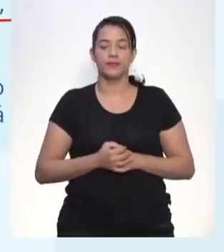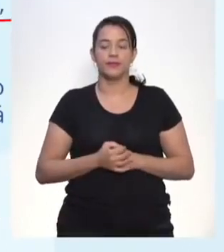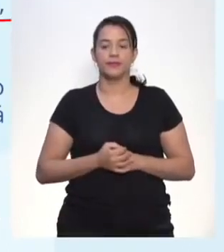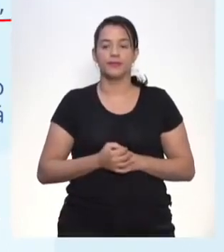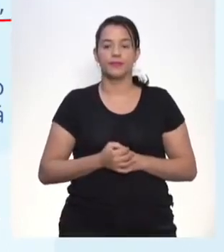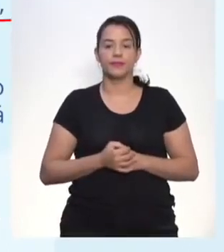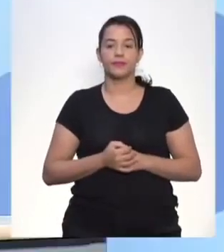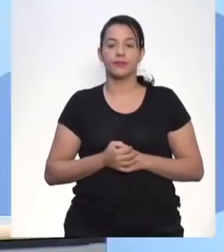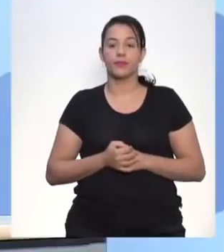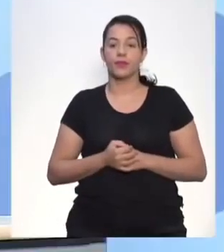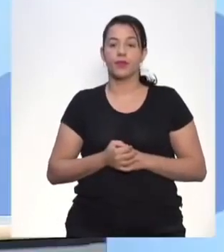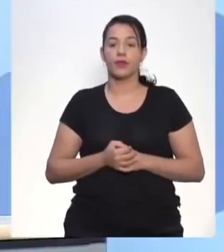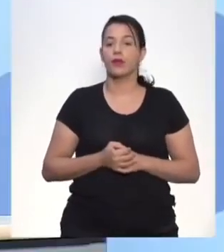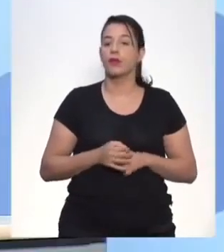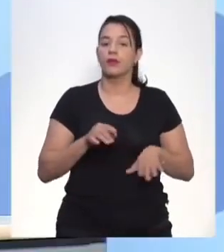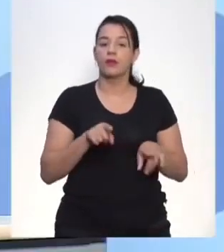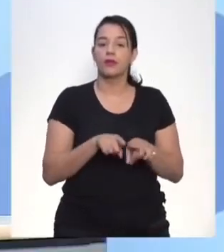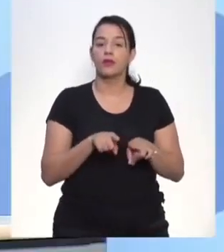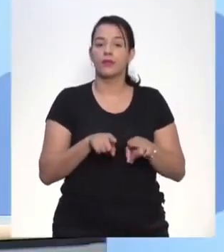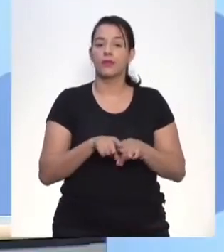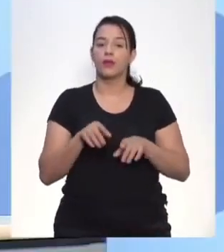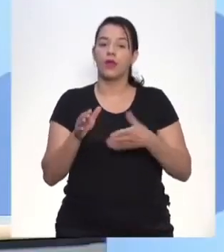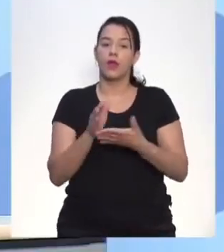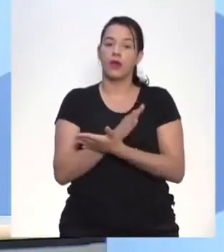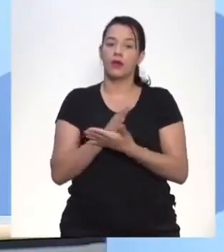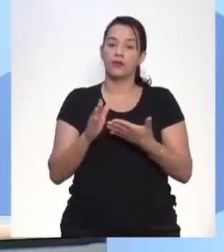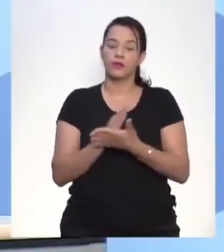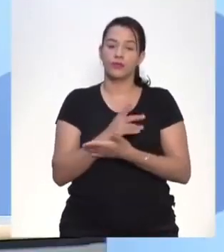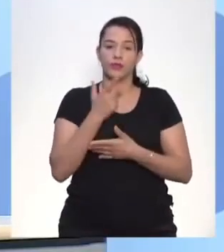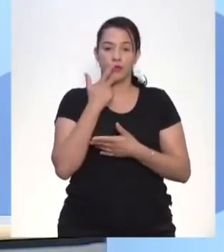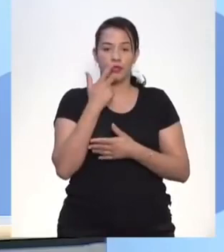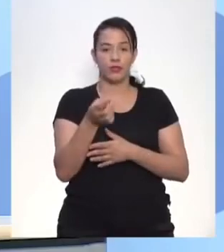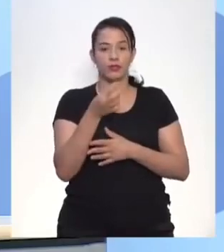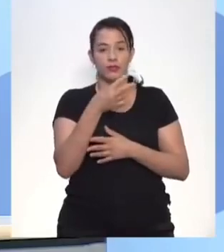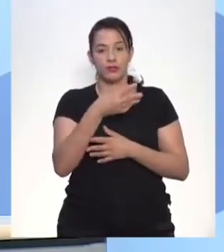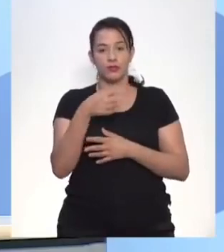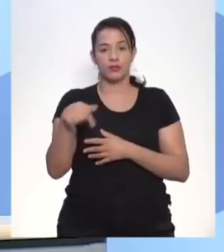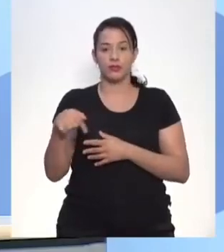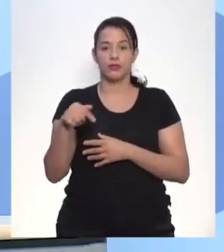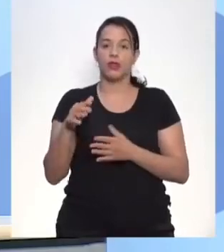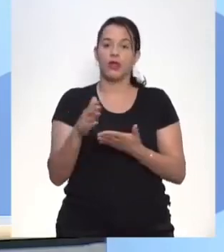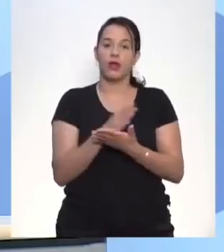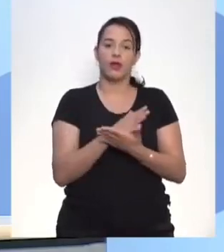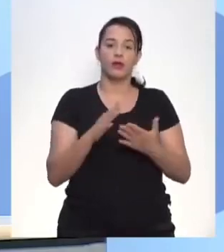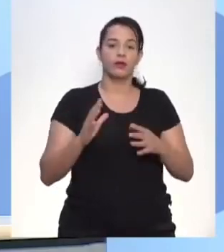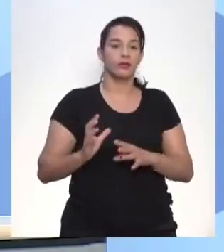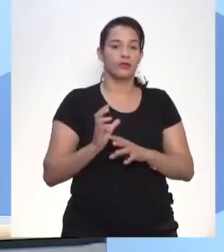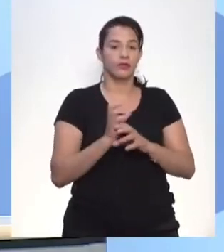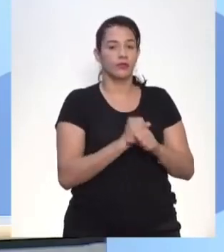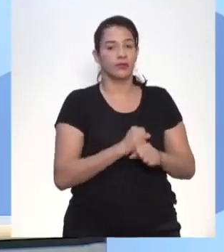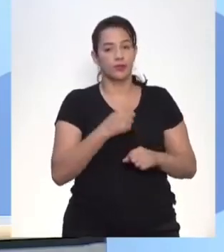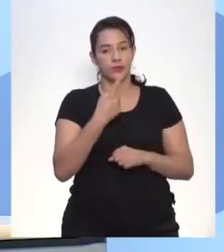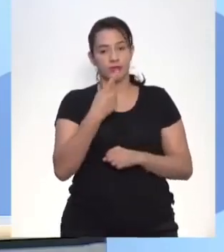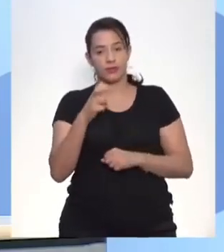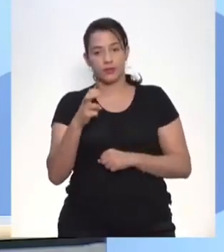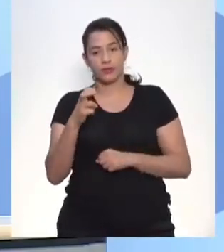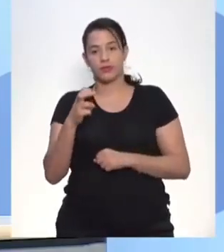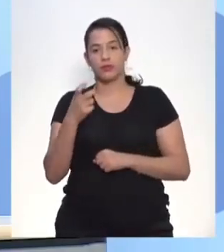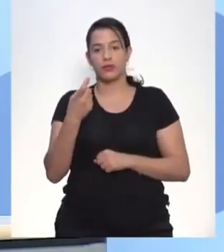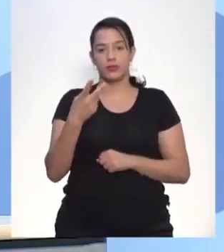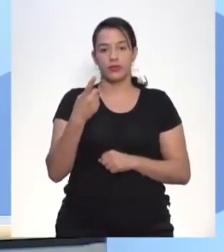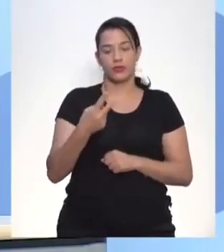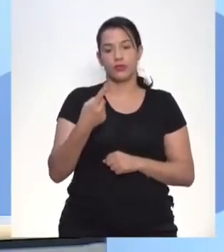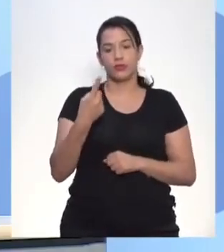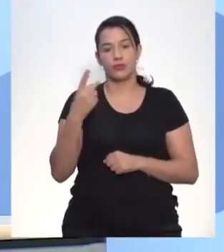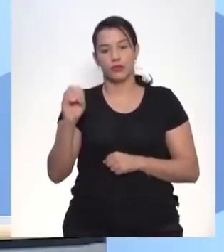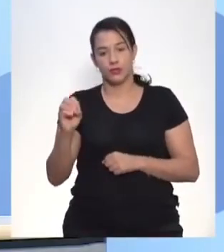Exato. E teve aqueles casos das pessoas que responderam 37, né? Que muito provavelmente fizeram o somatório, né? Isso. Entre 15, 12 e 10. E não é essa a